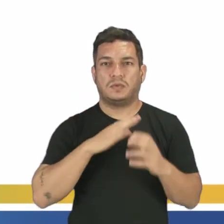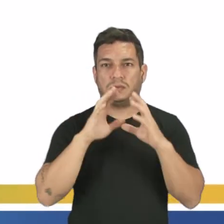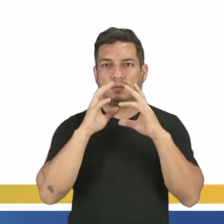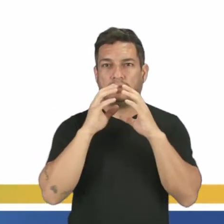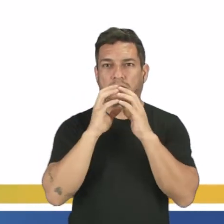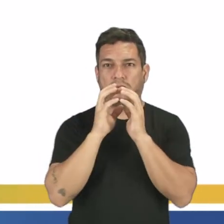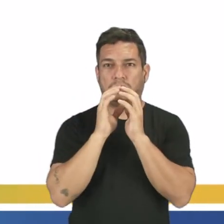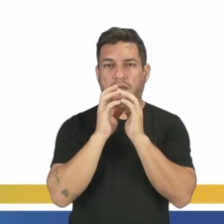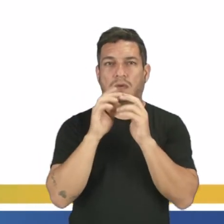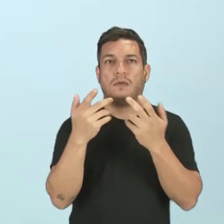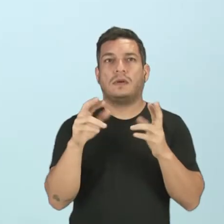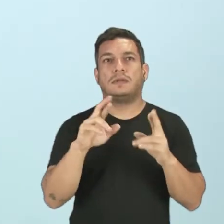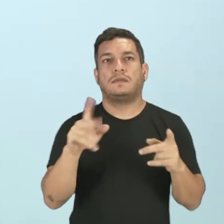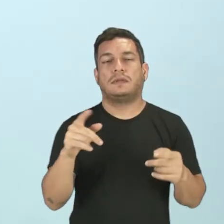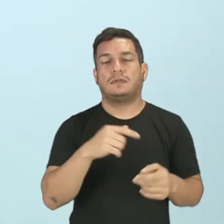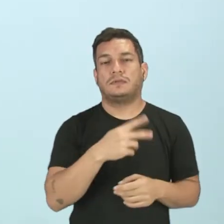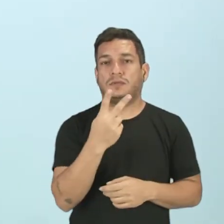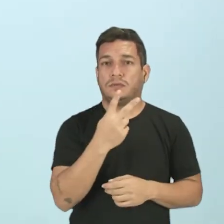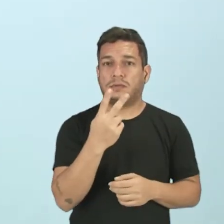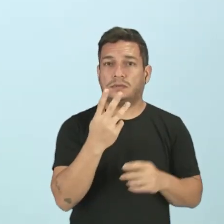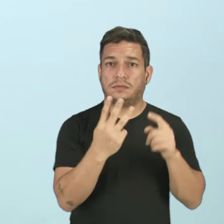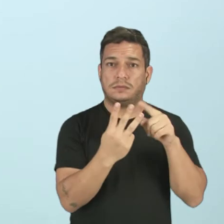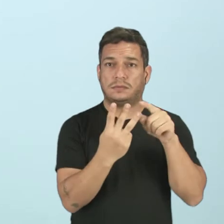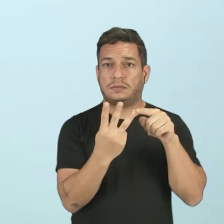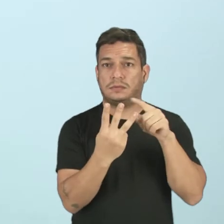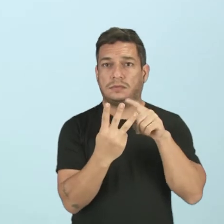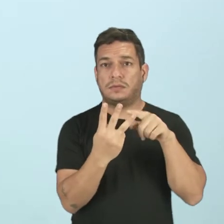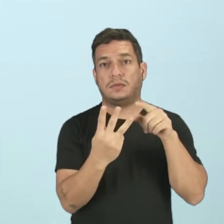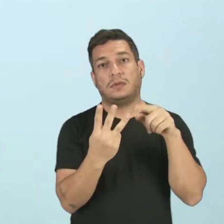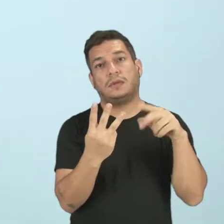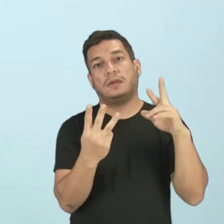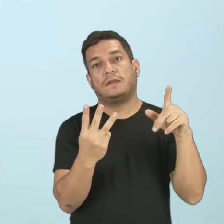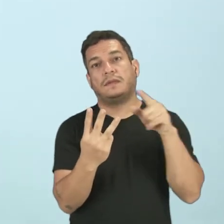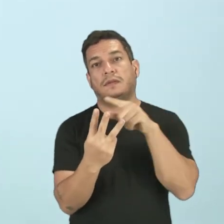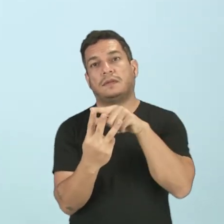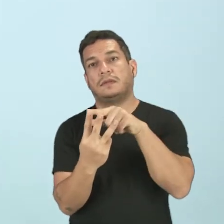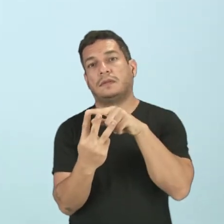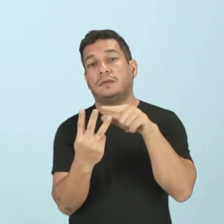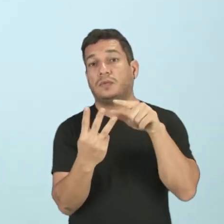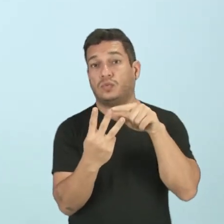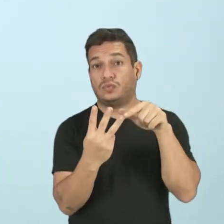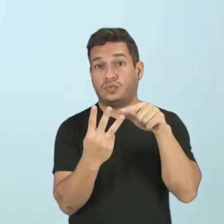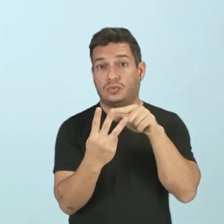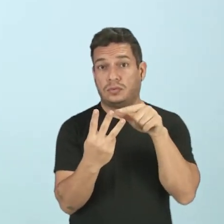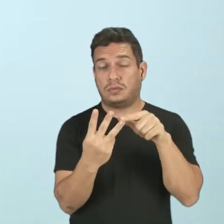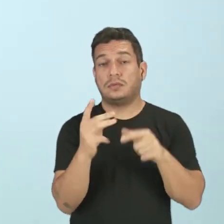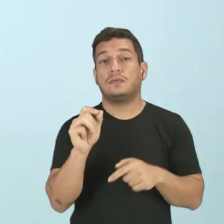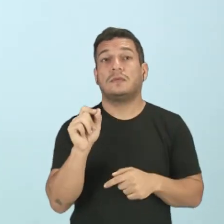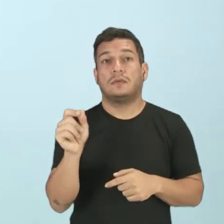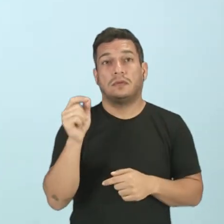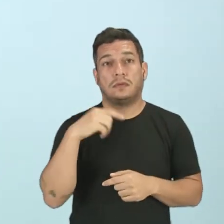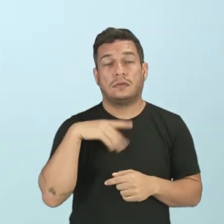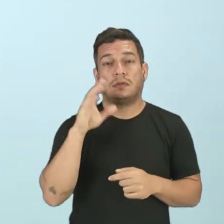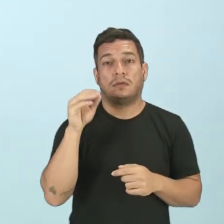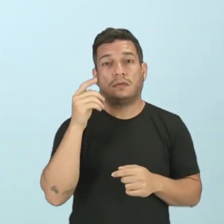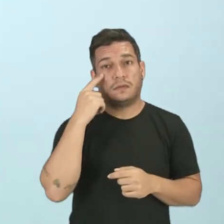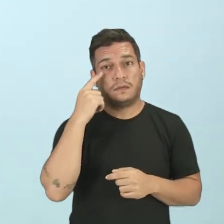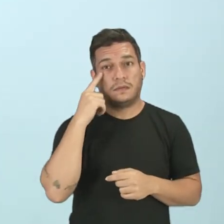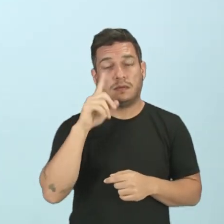dos 2 primeiros pensantes para o terceiro pensante aí? É que os 2 primeiros estão